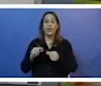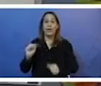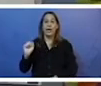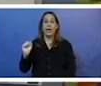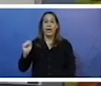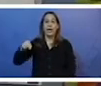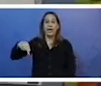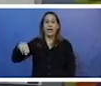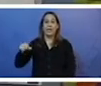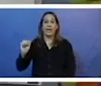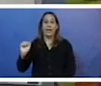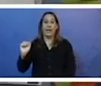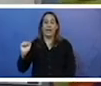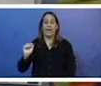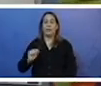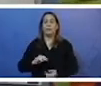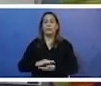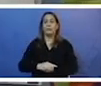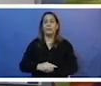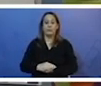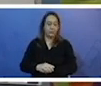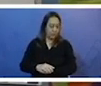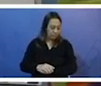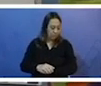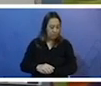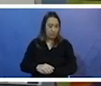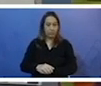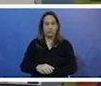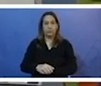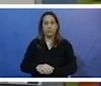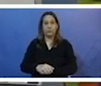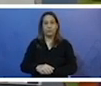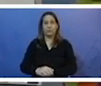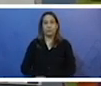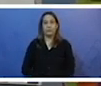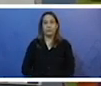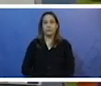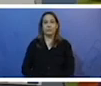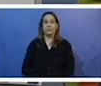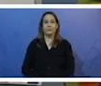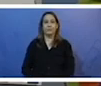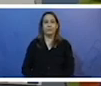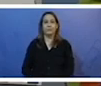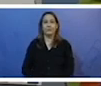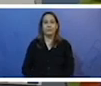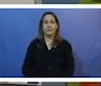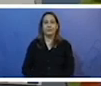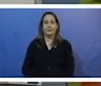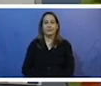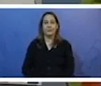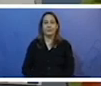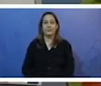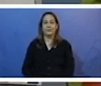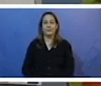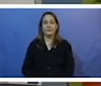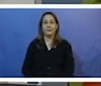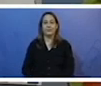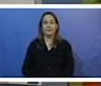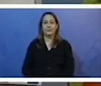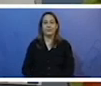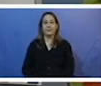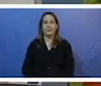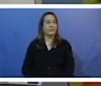C, cana. Se eu tirar o C, fica Ana. Ó,